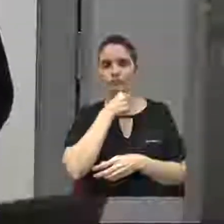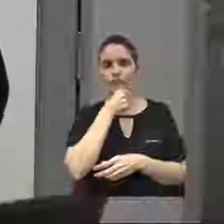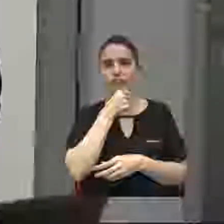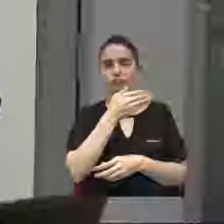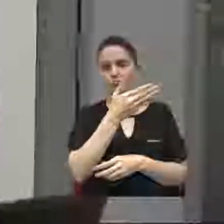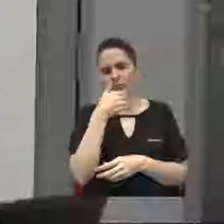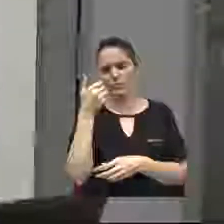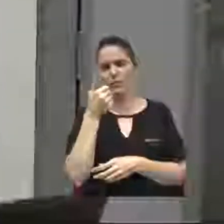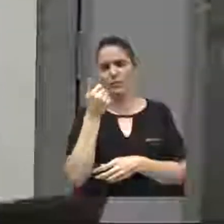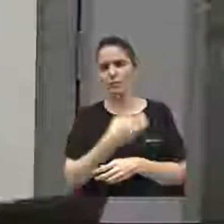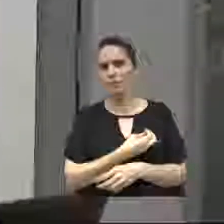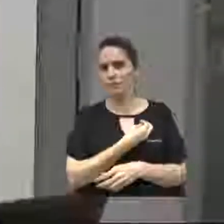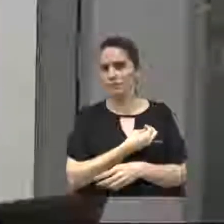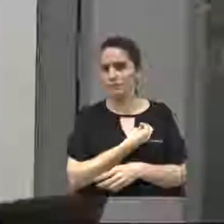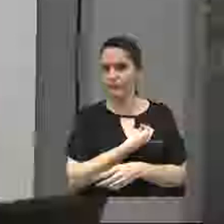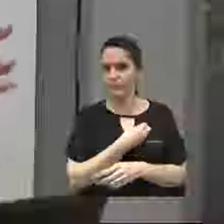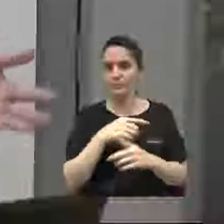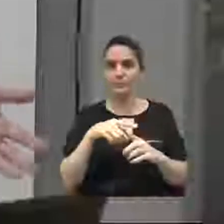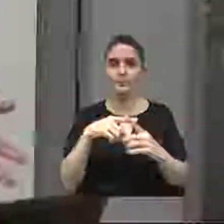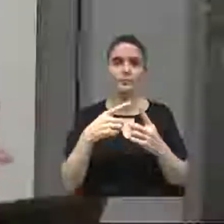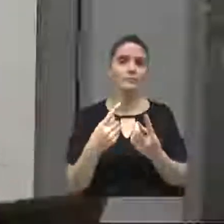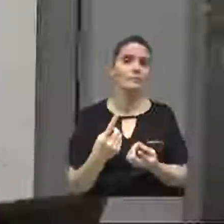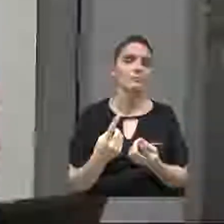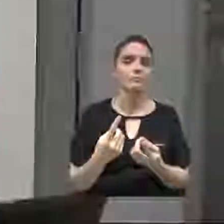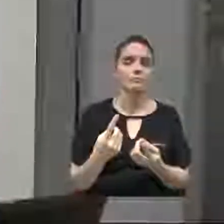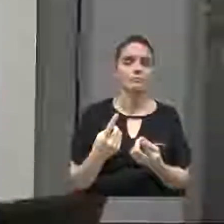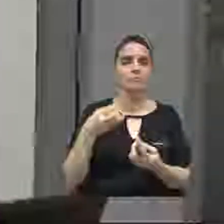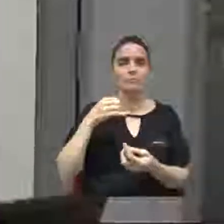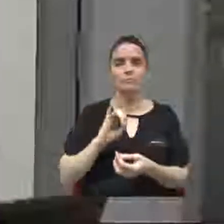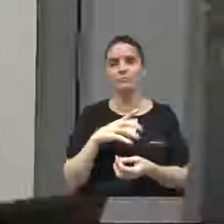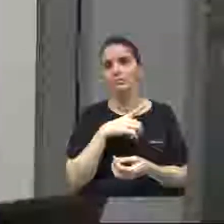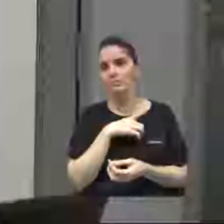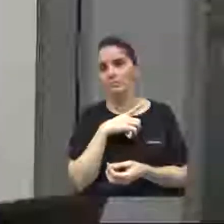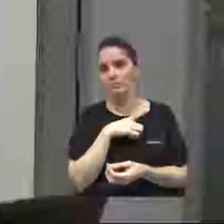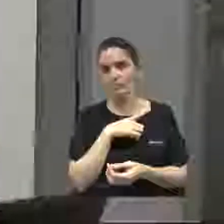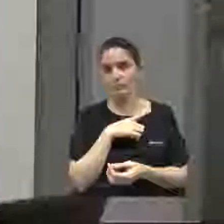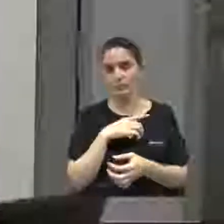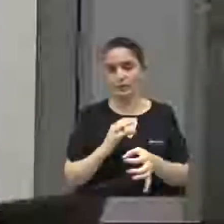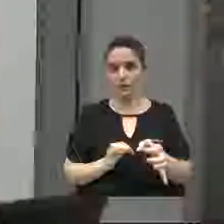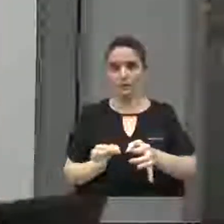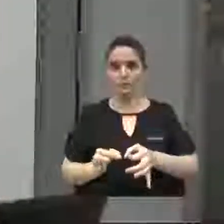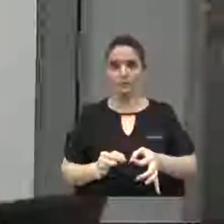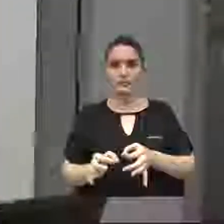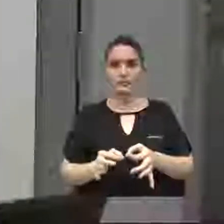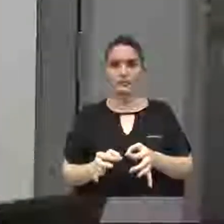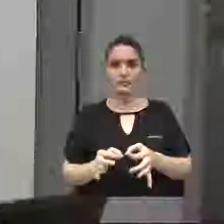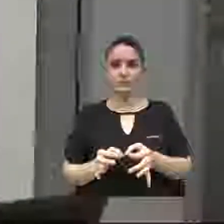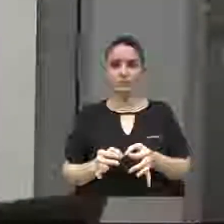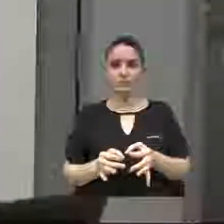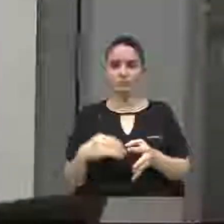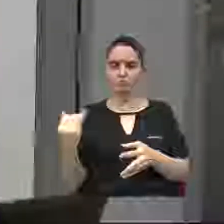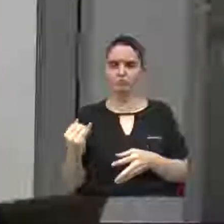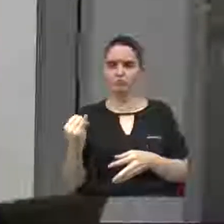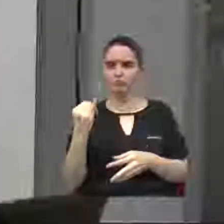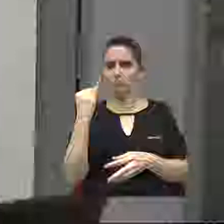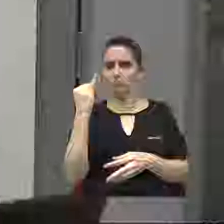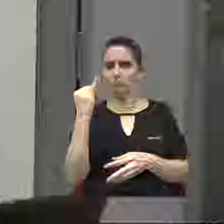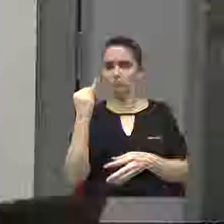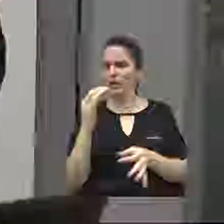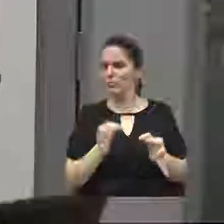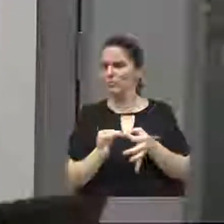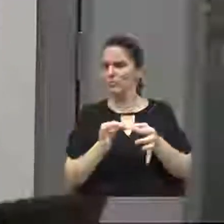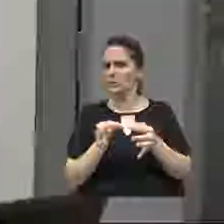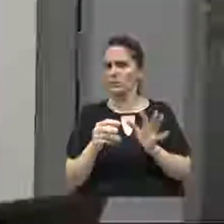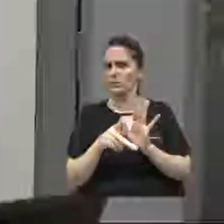benefícios, porém, quando nós oferecemos, vereadora Constância, um projeto dessa magnitude, o projeto não é meu, esse projeto